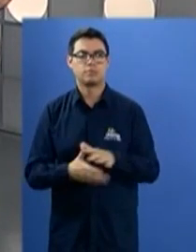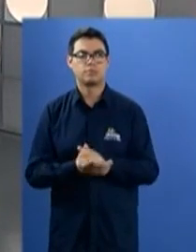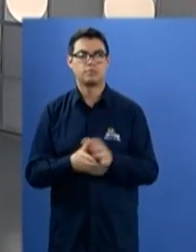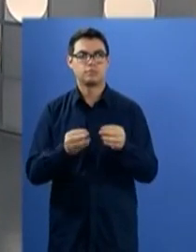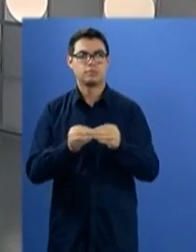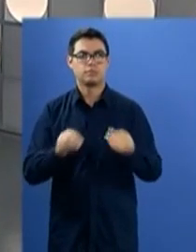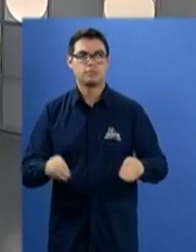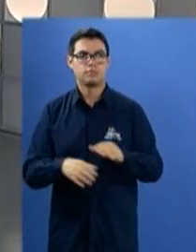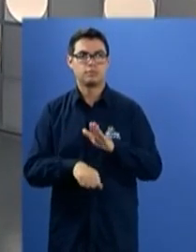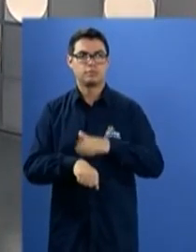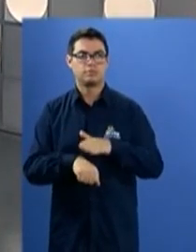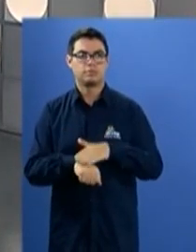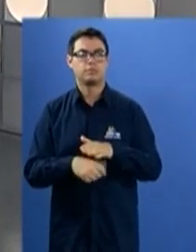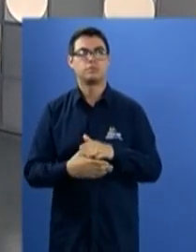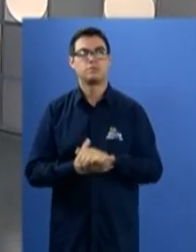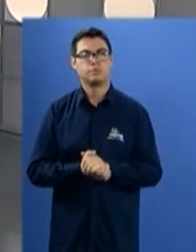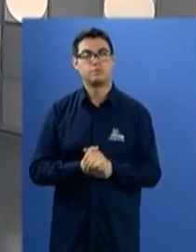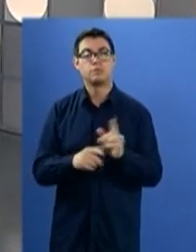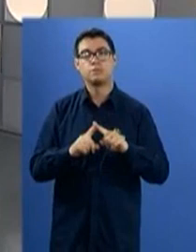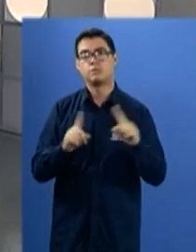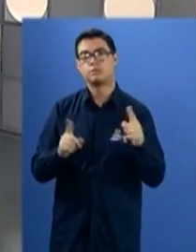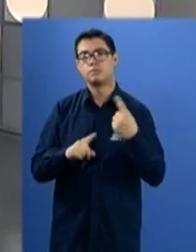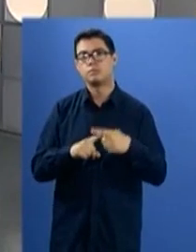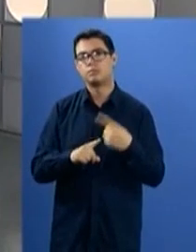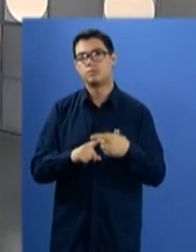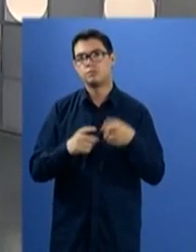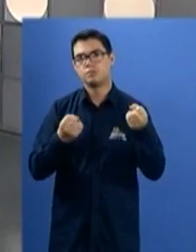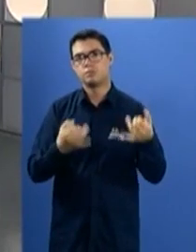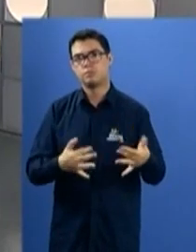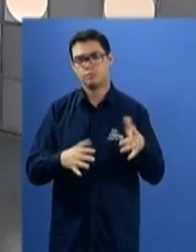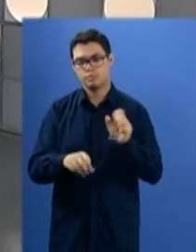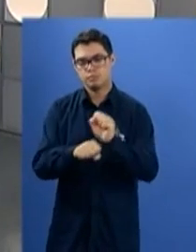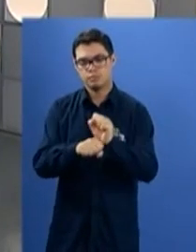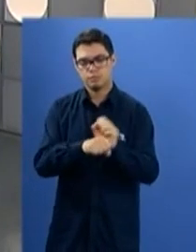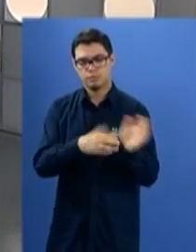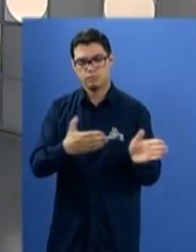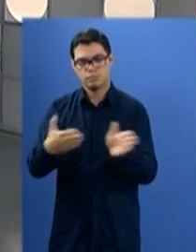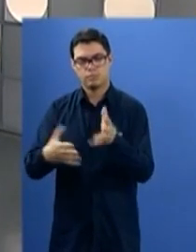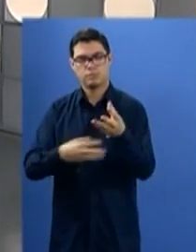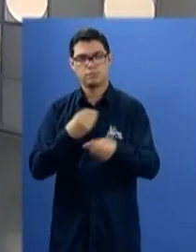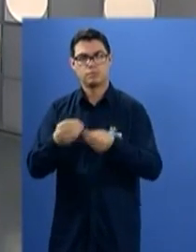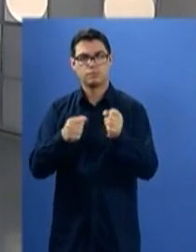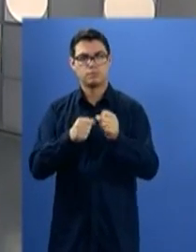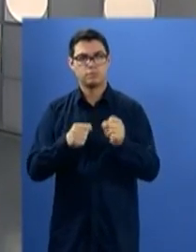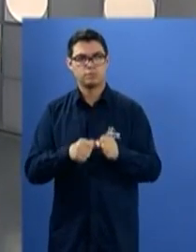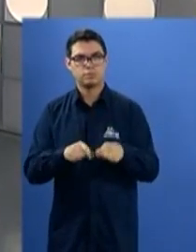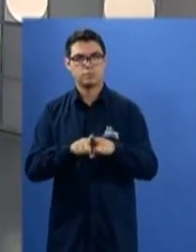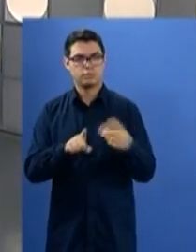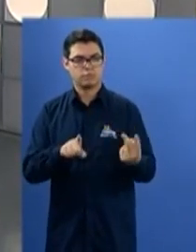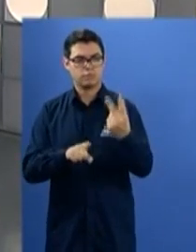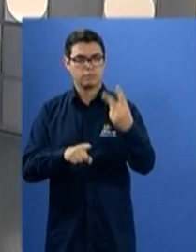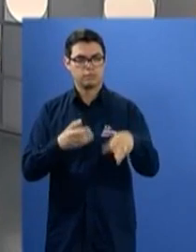Isso seria um desperdício de tempo. Por quê? Porque estar parado significa que não vai ter um valor